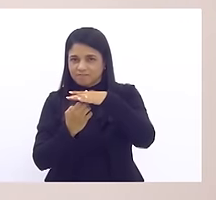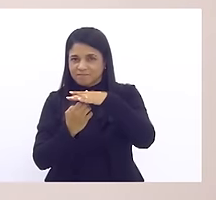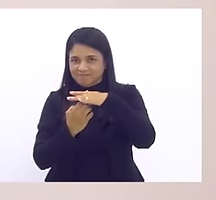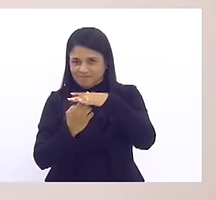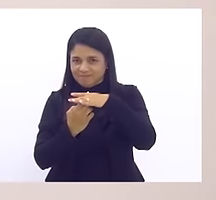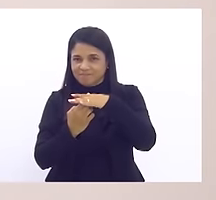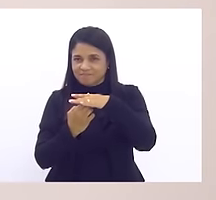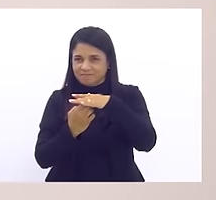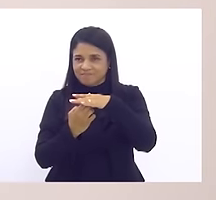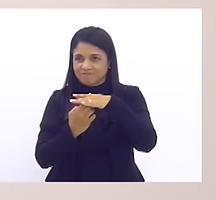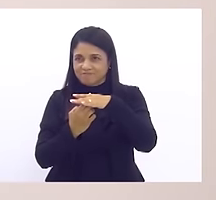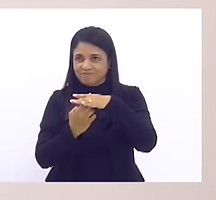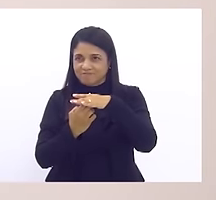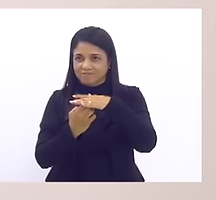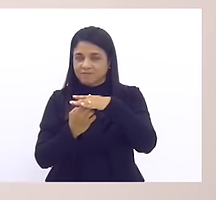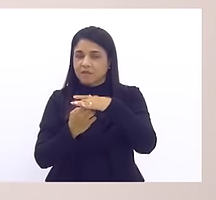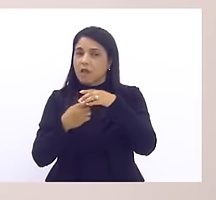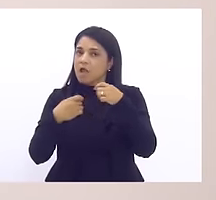melhor